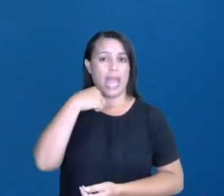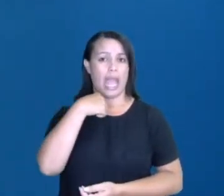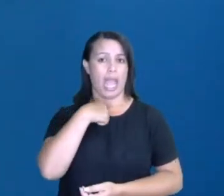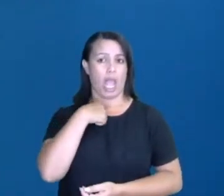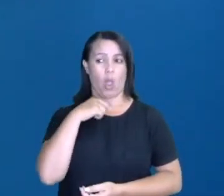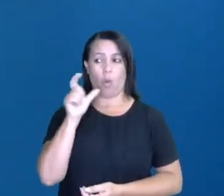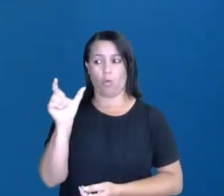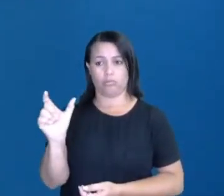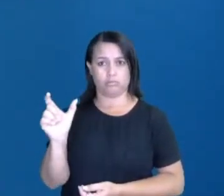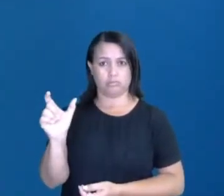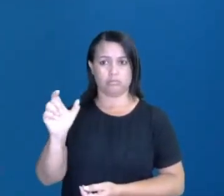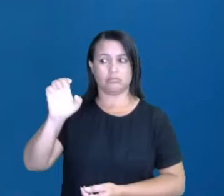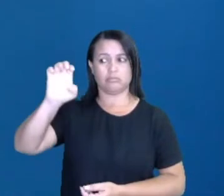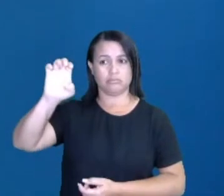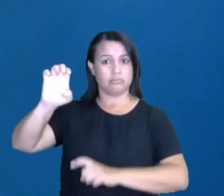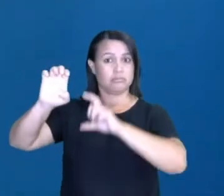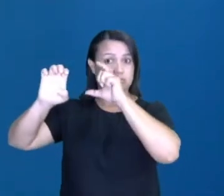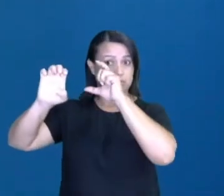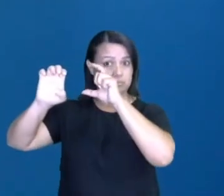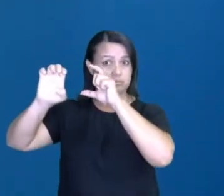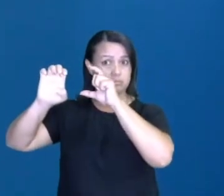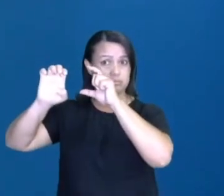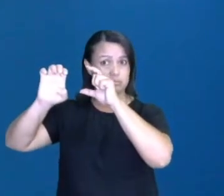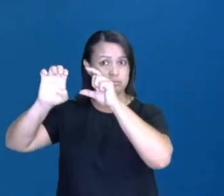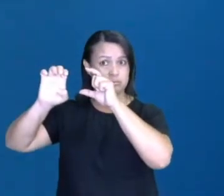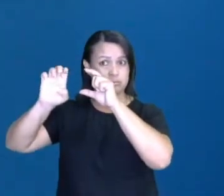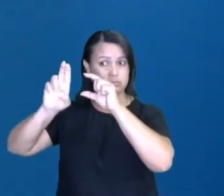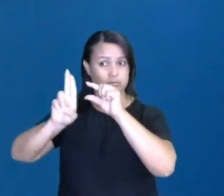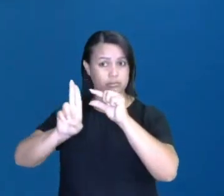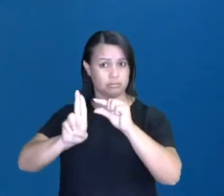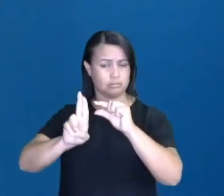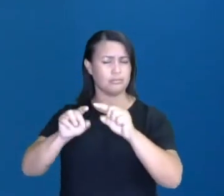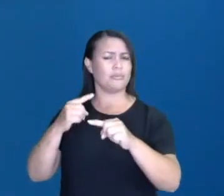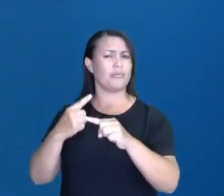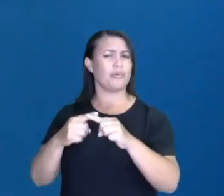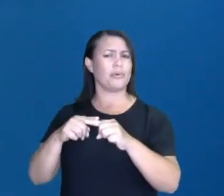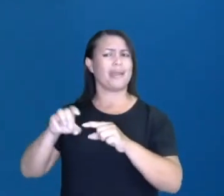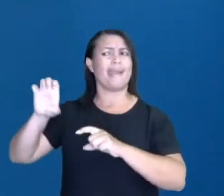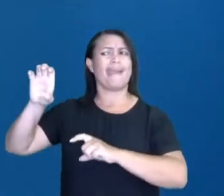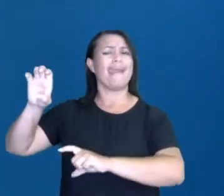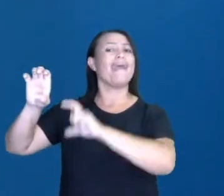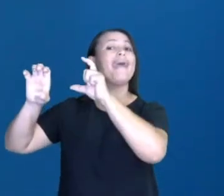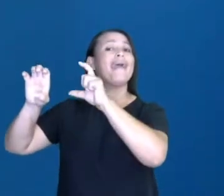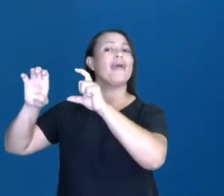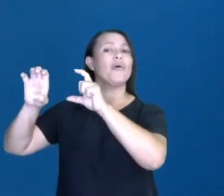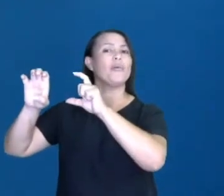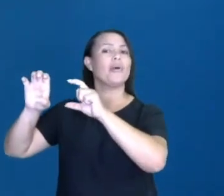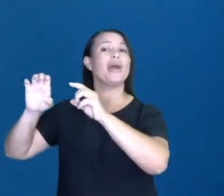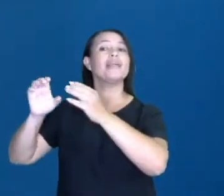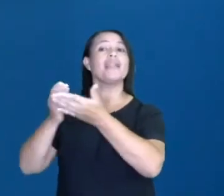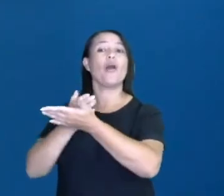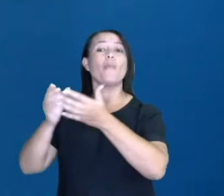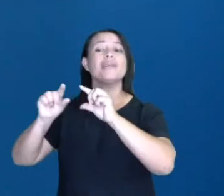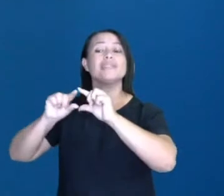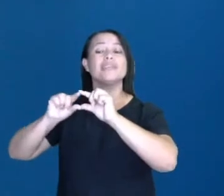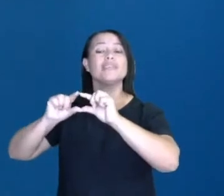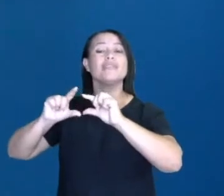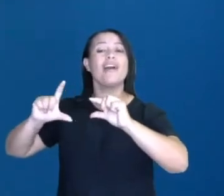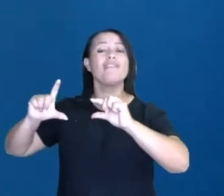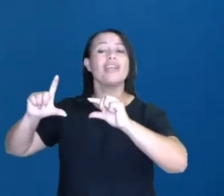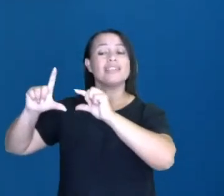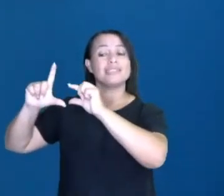Eu é escrito com a letra maiúscula, iniciado com a letra maiúscula, porque se inicia-se na